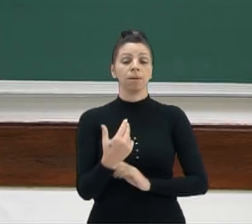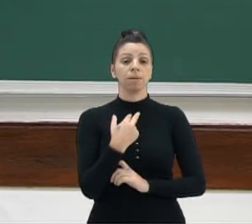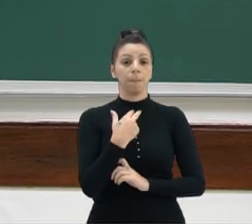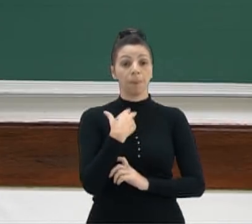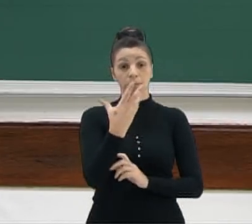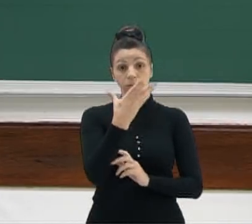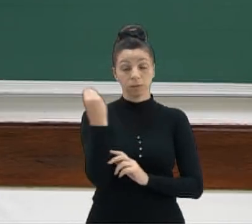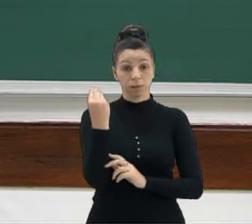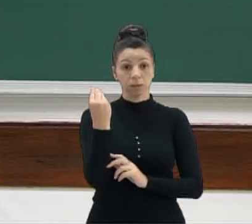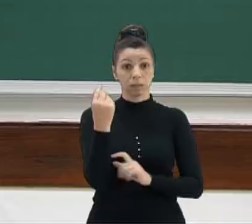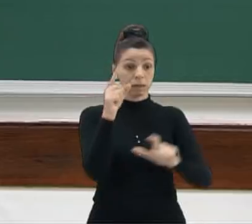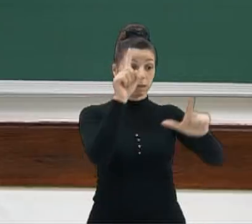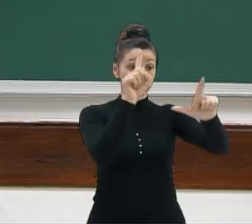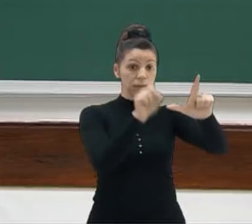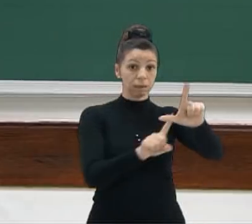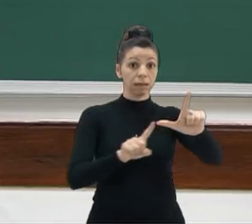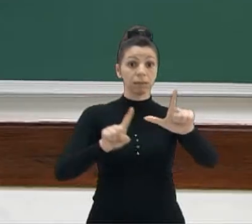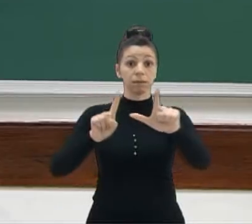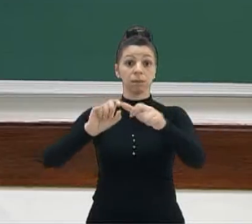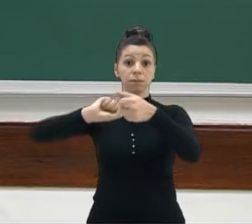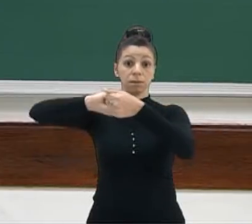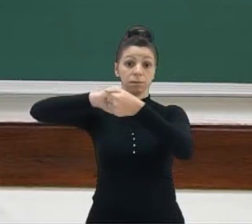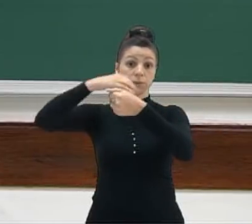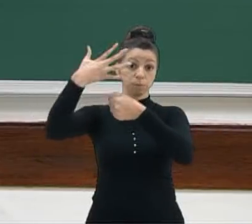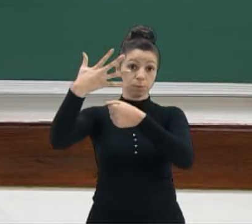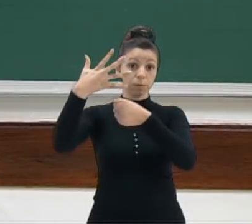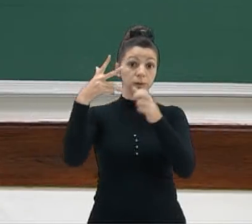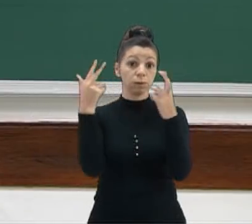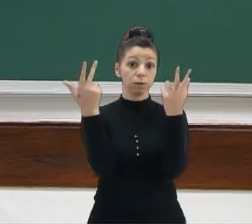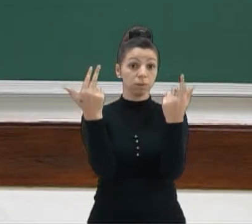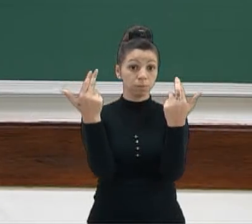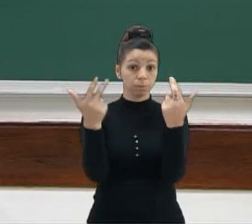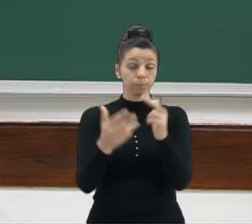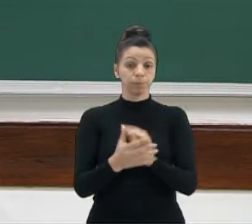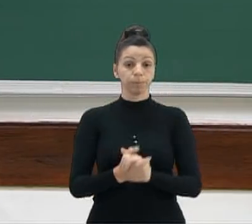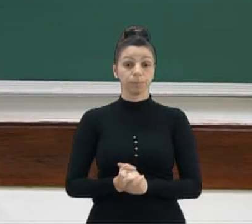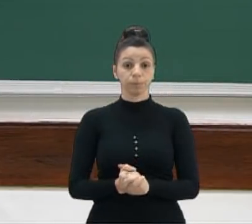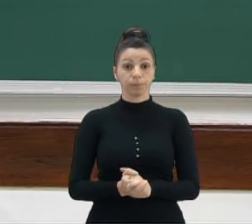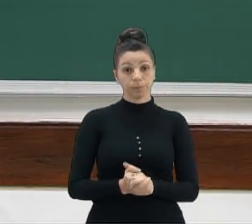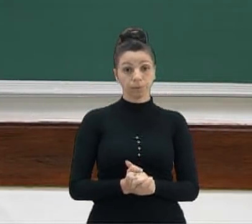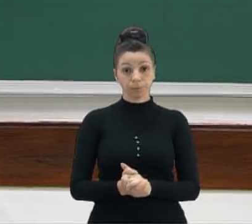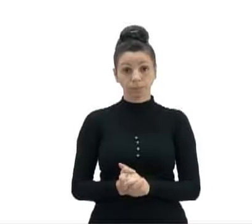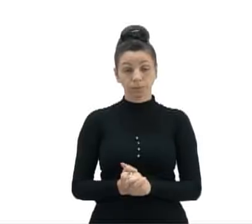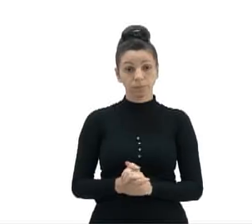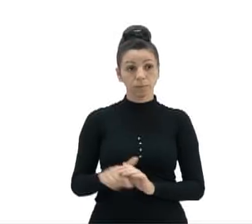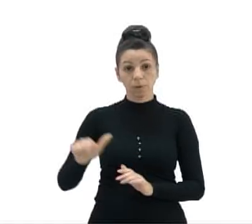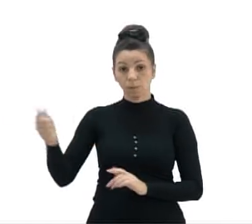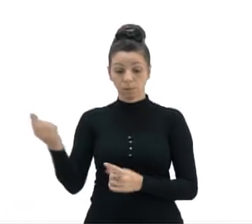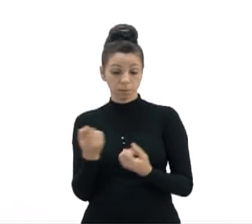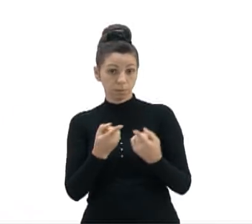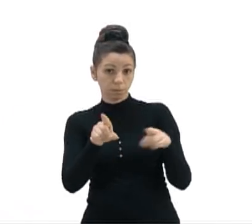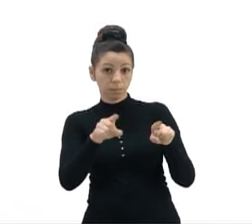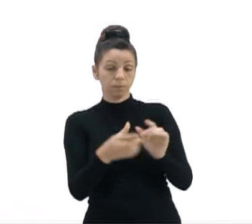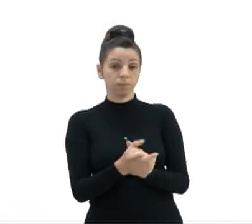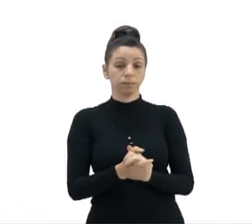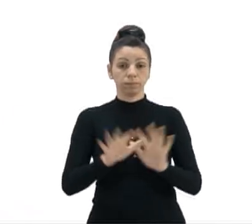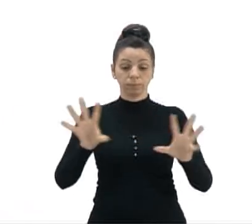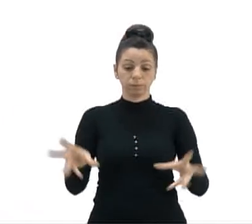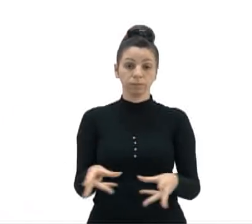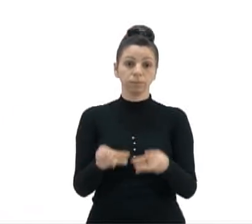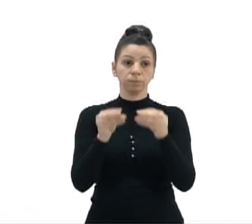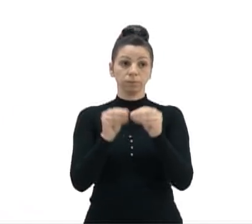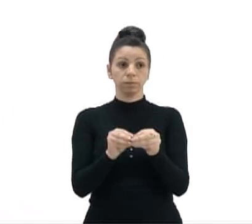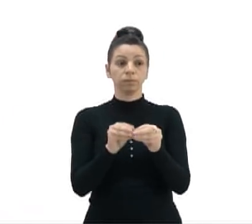sinal e a letra com o seu expoente. Vamos lá? Outro desafio, reduz os termos semelhantes